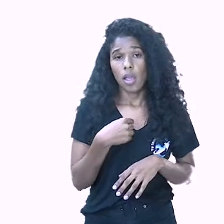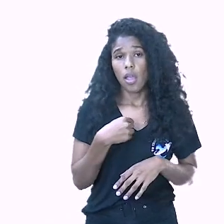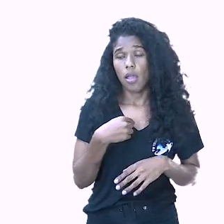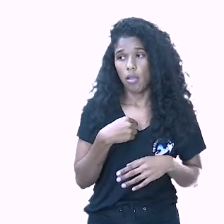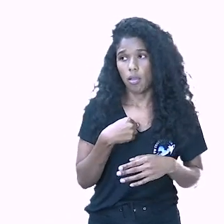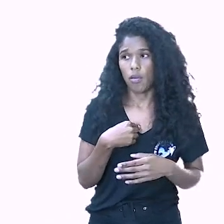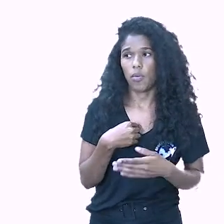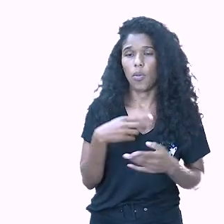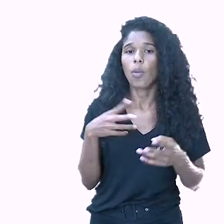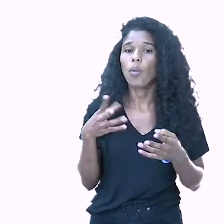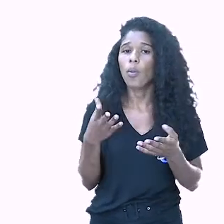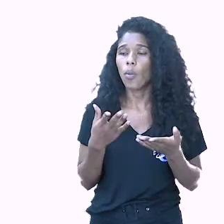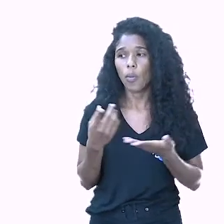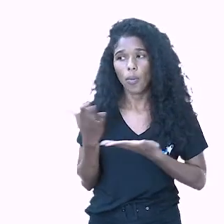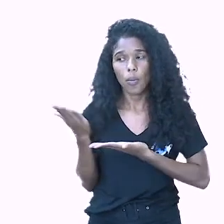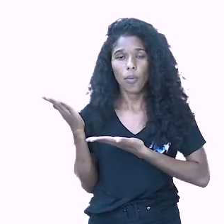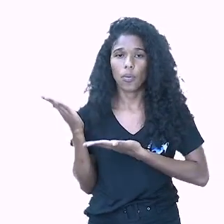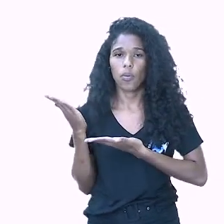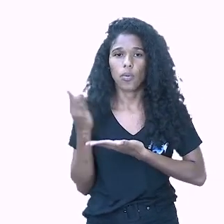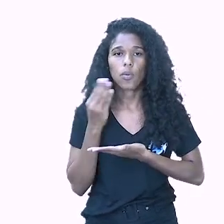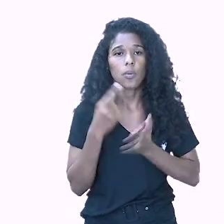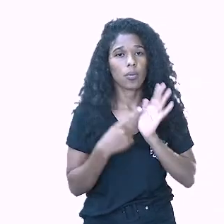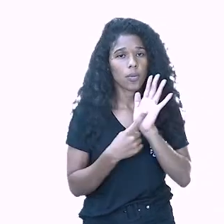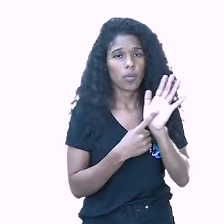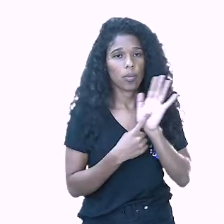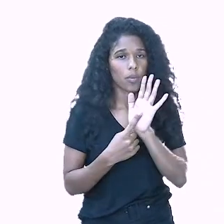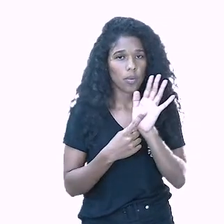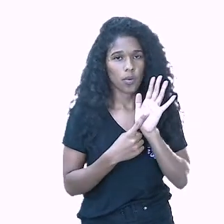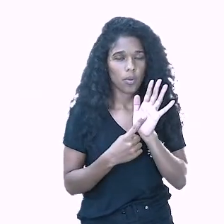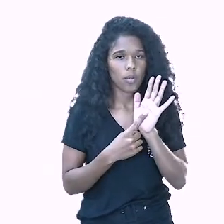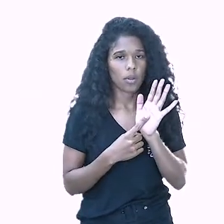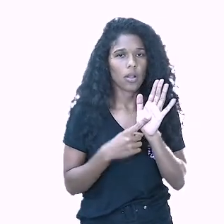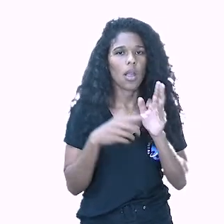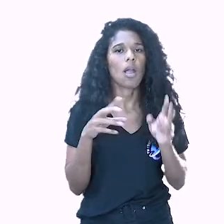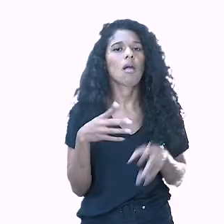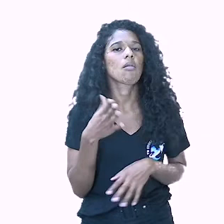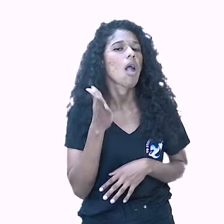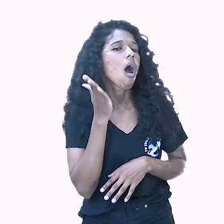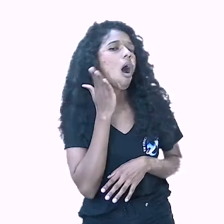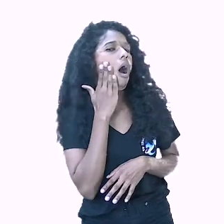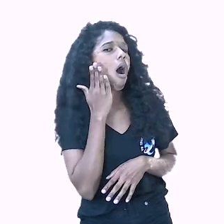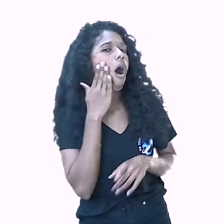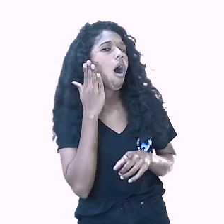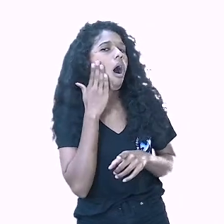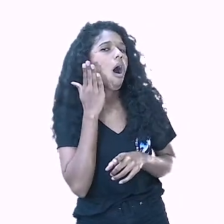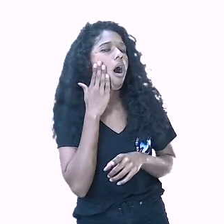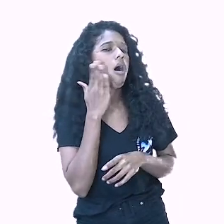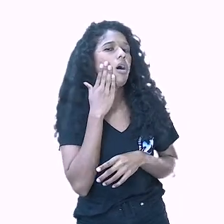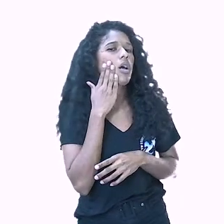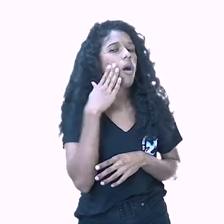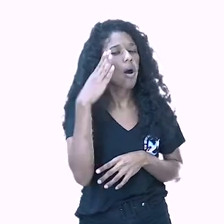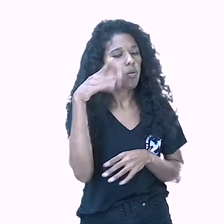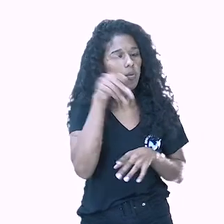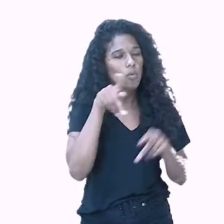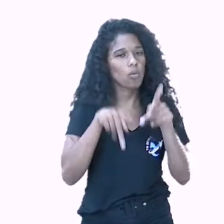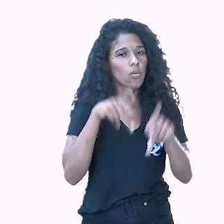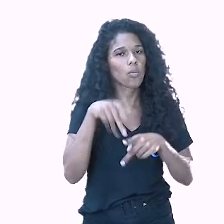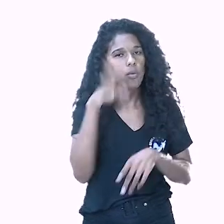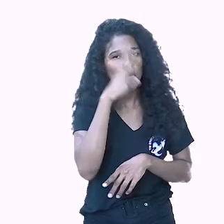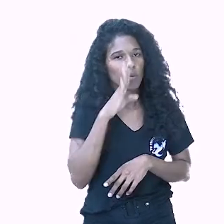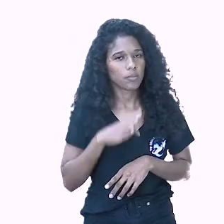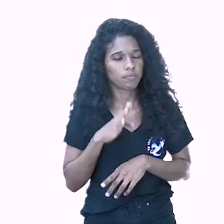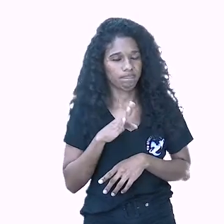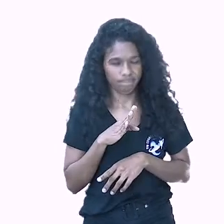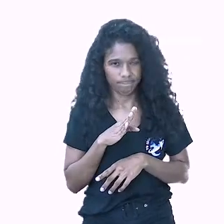Brasileiro, de Mariana Camilo Pinho. Leiam também depois aí na internet. A próxima é a literária. O que a